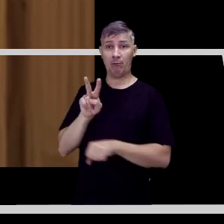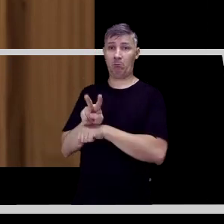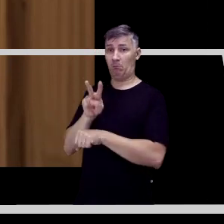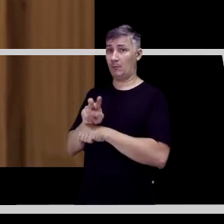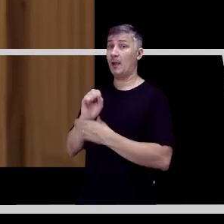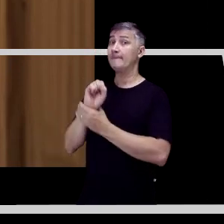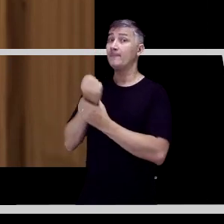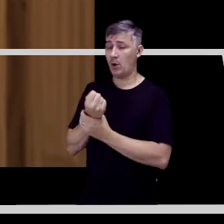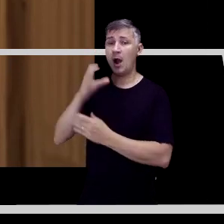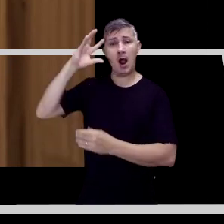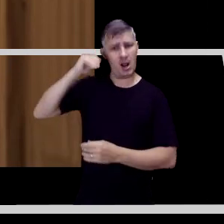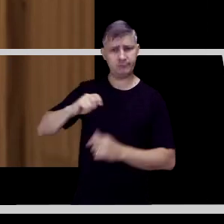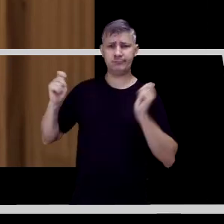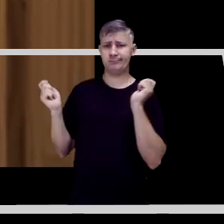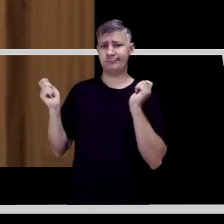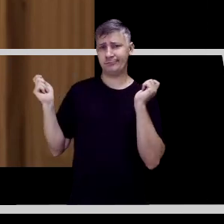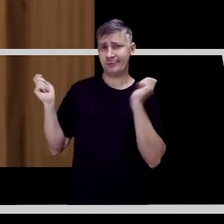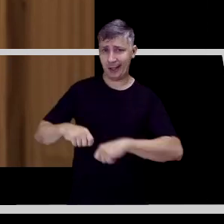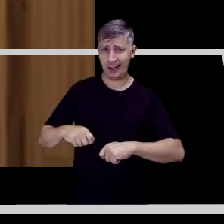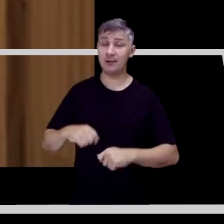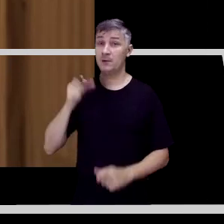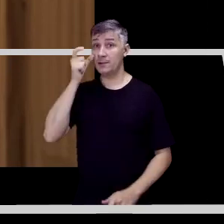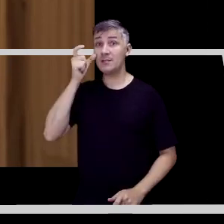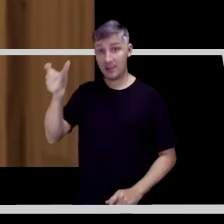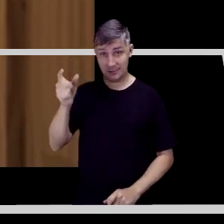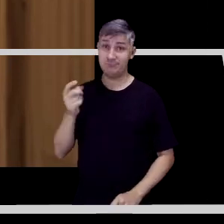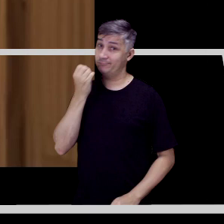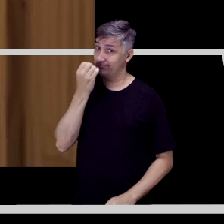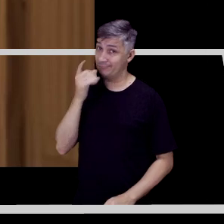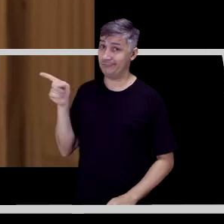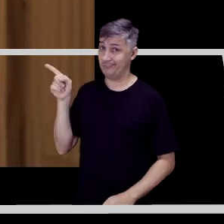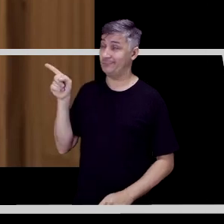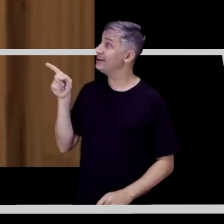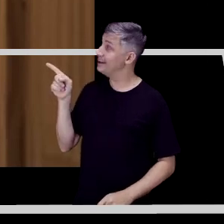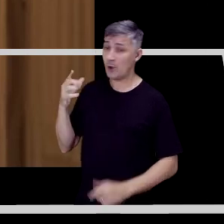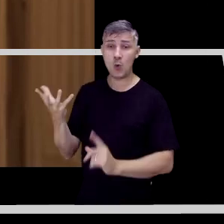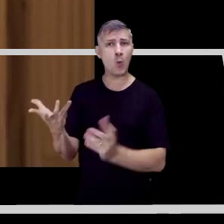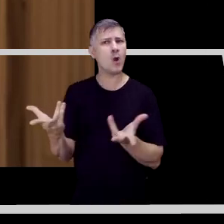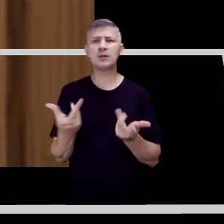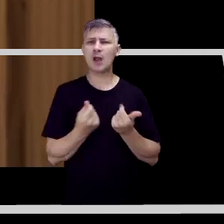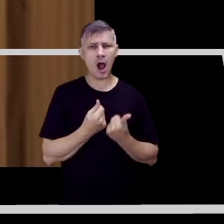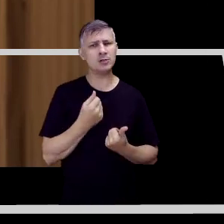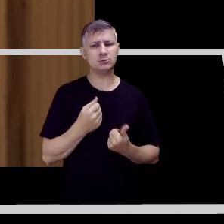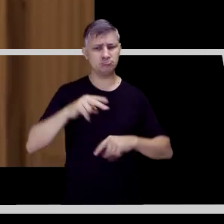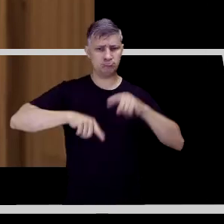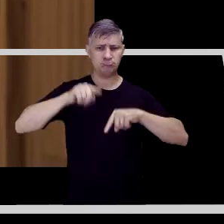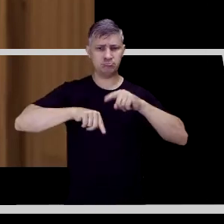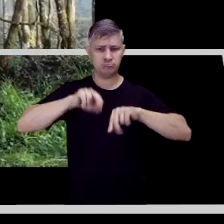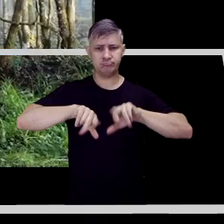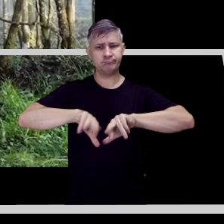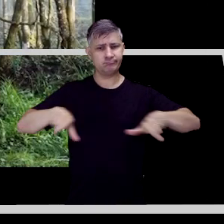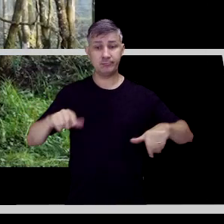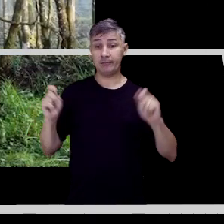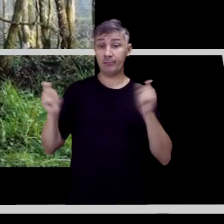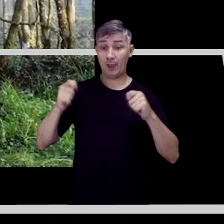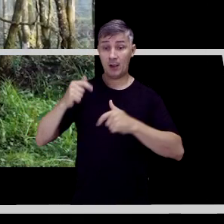que assim, a gente acha muito interessante e de uma qualidade muito grande, né? Então, ele